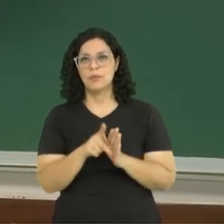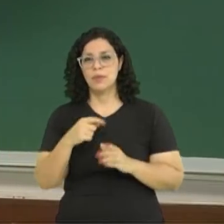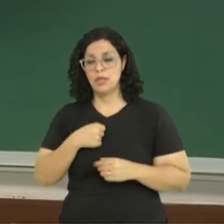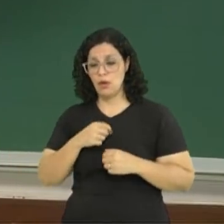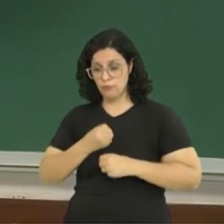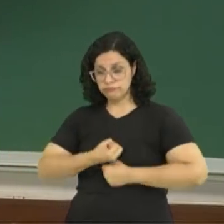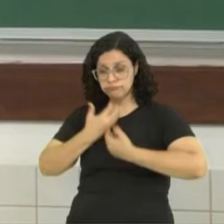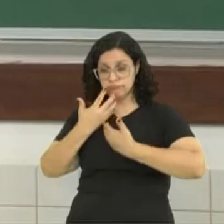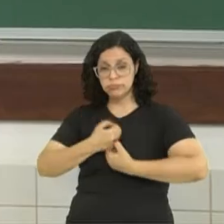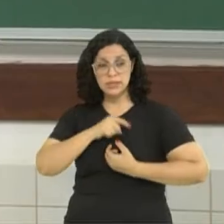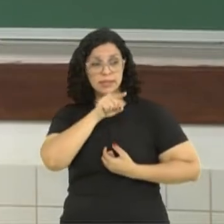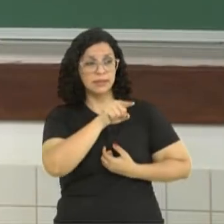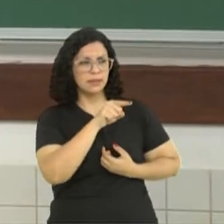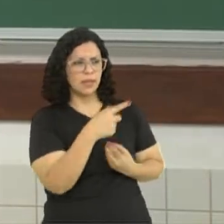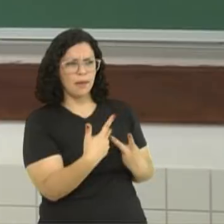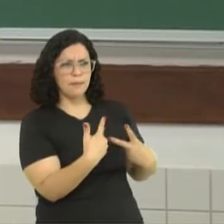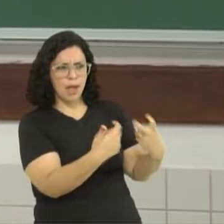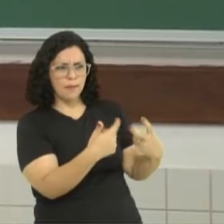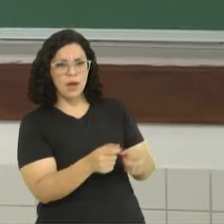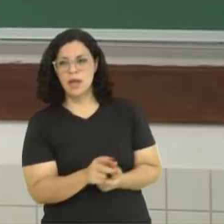ali. Beleza?